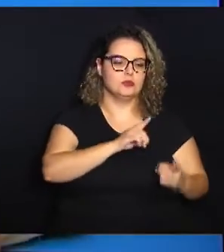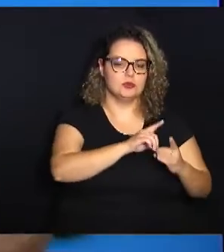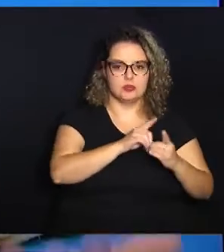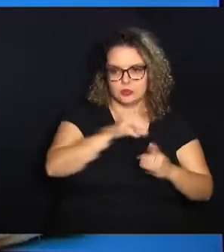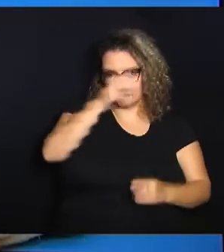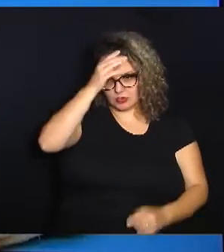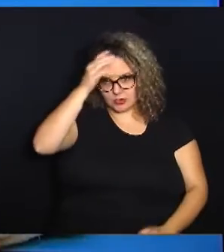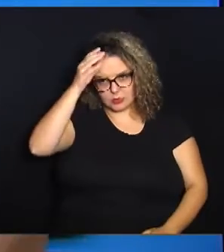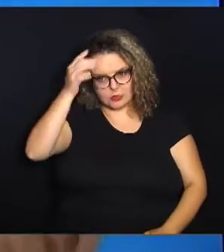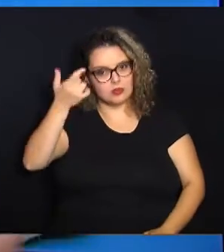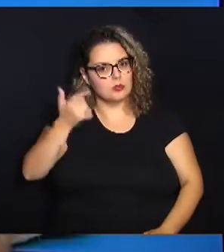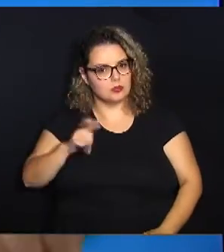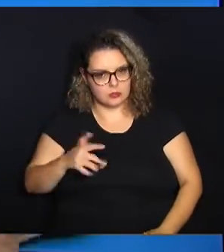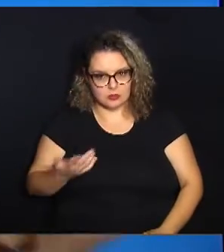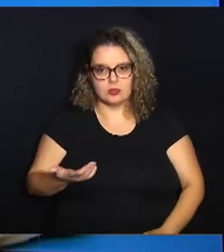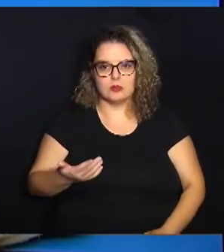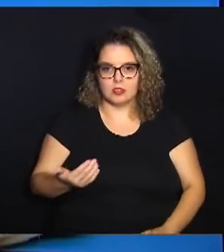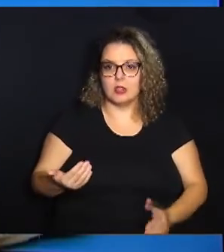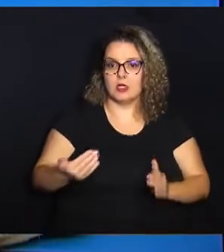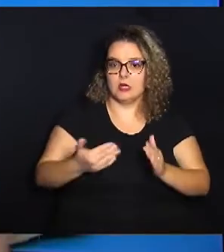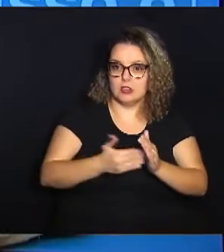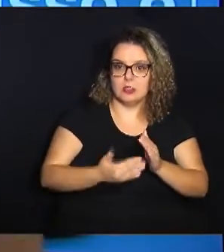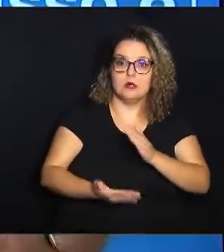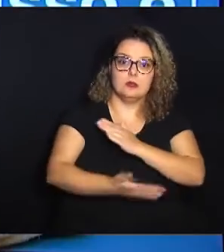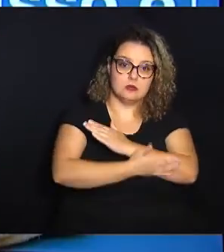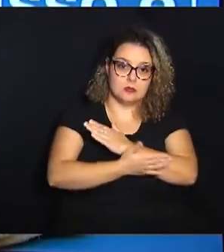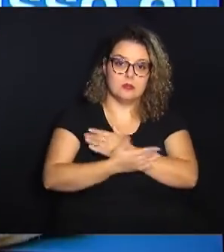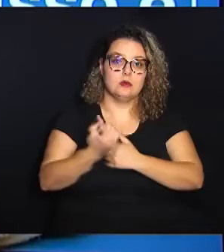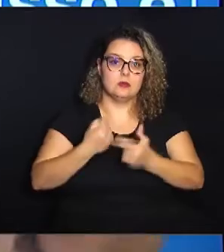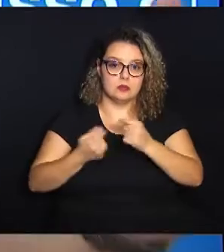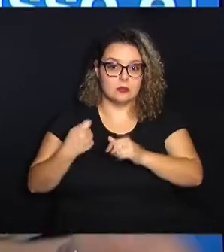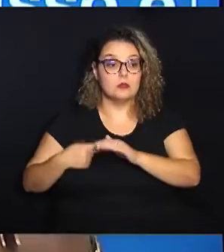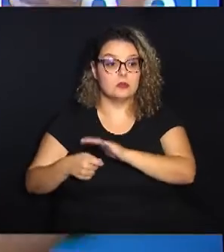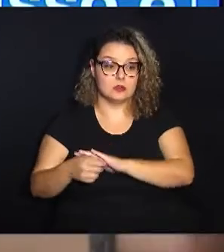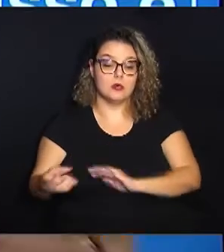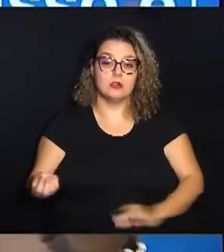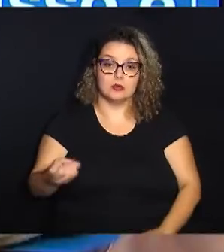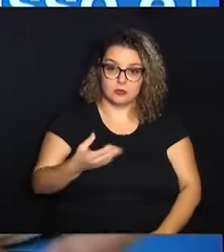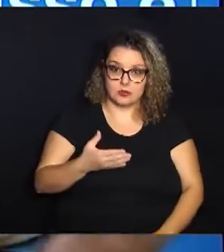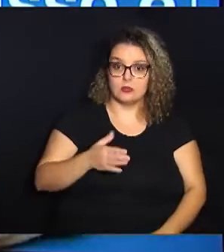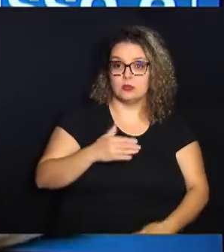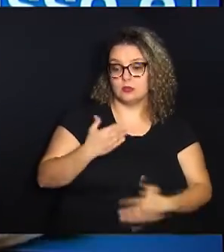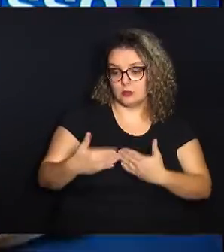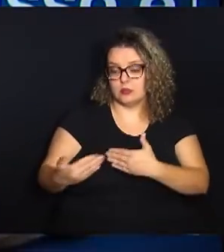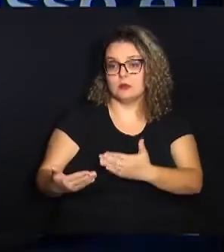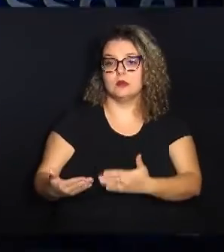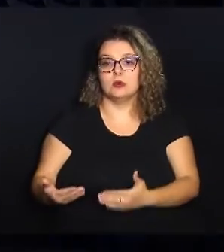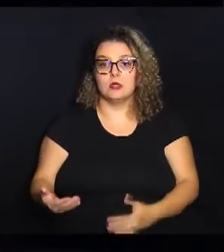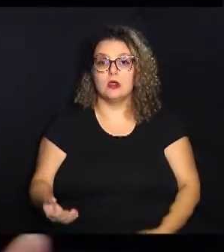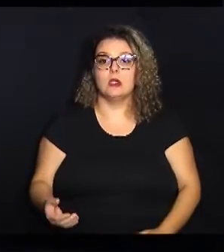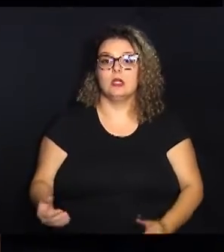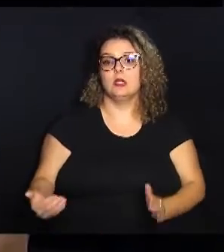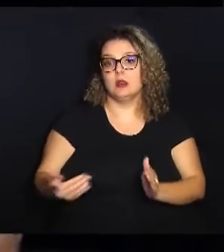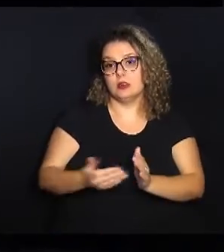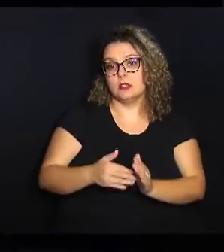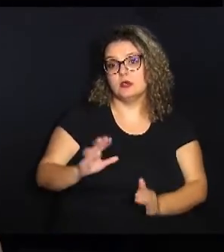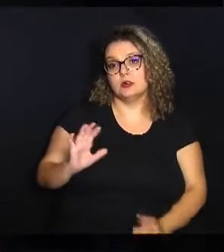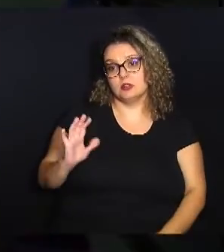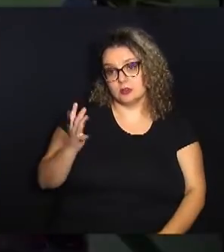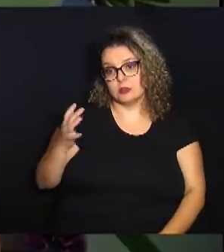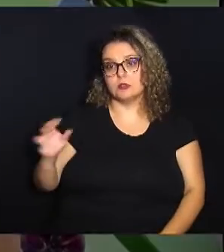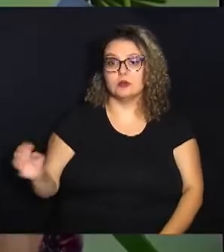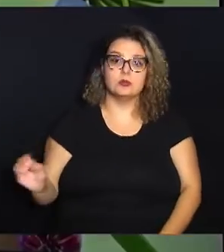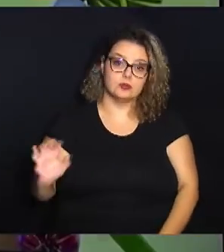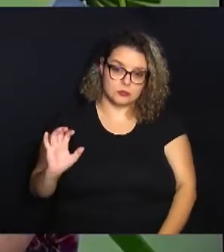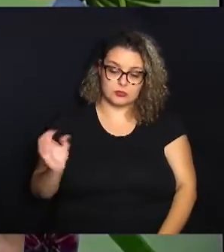gente continuou atendendo, até para nos ajudar a financiar a nossa nova fase, enquanto os novos começaram a surgir. E aí,